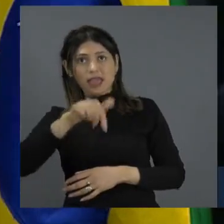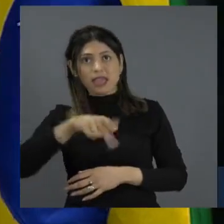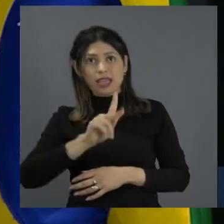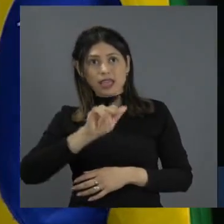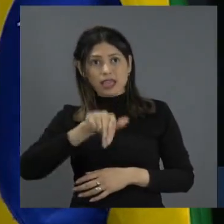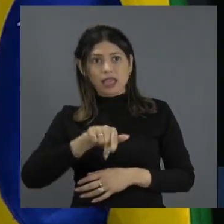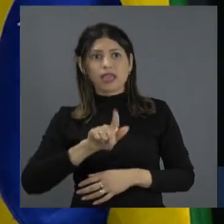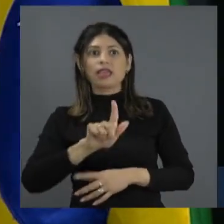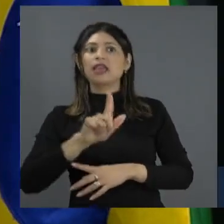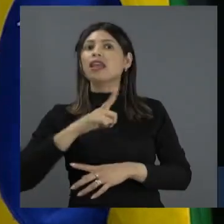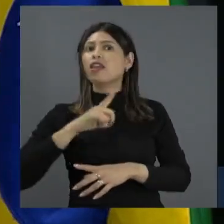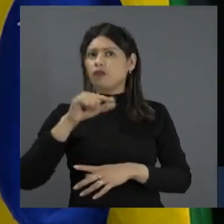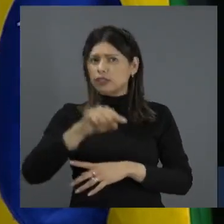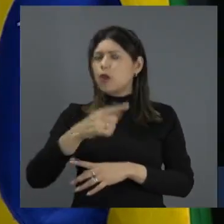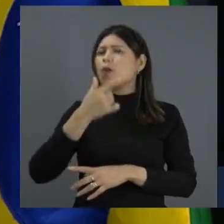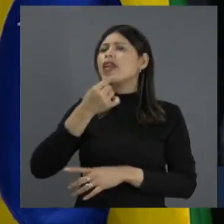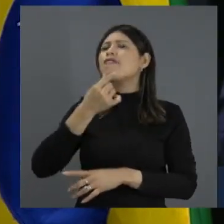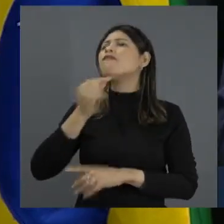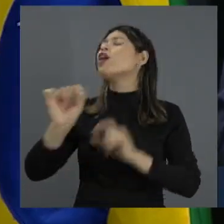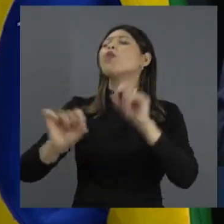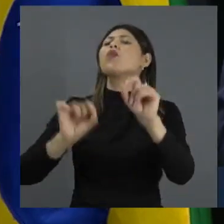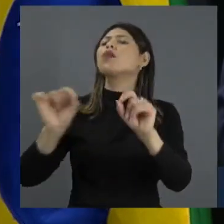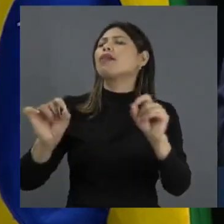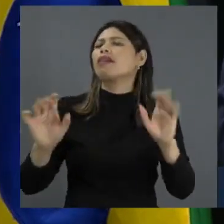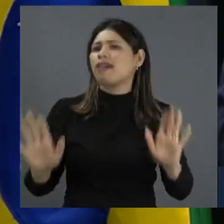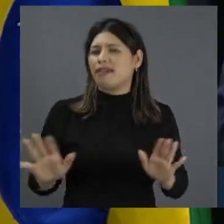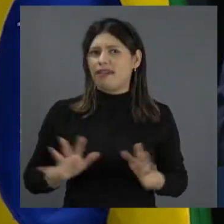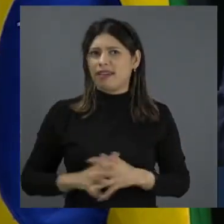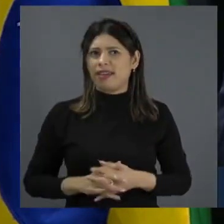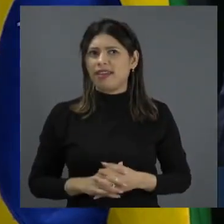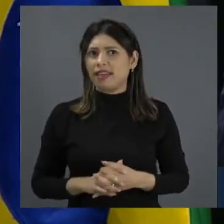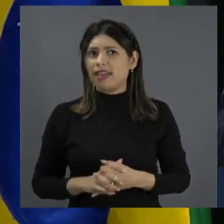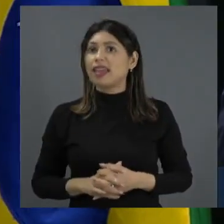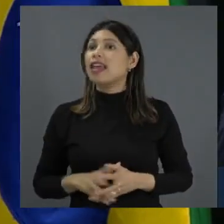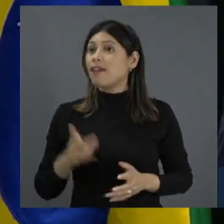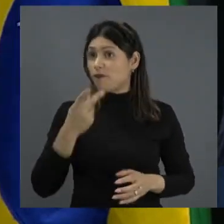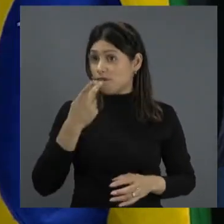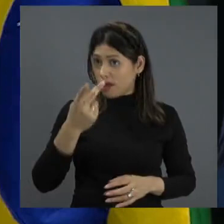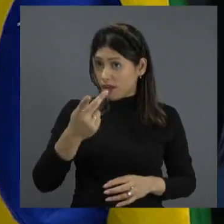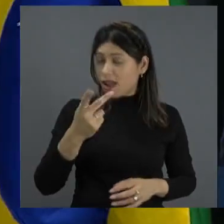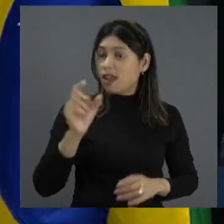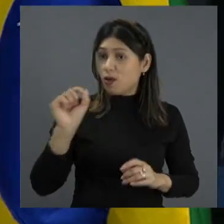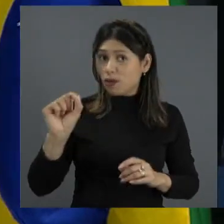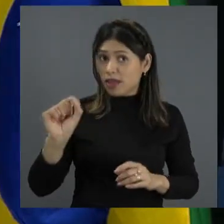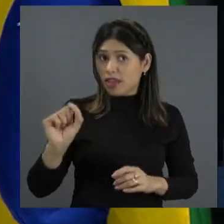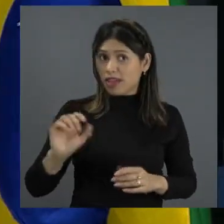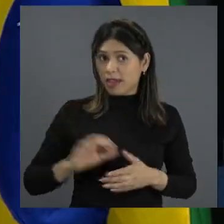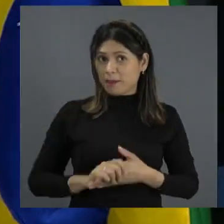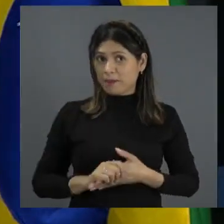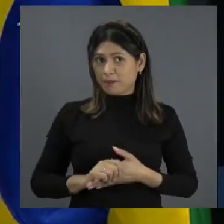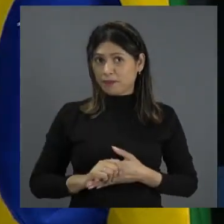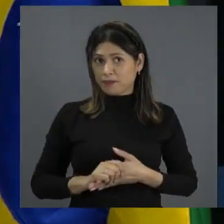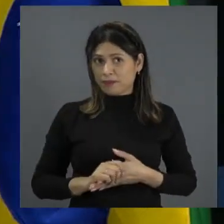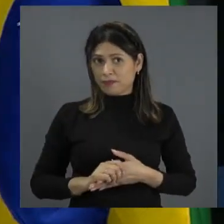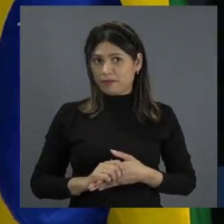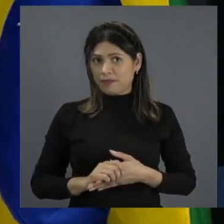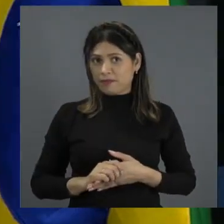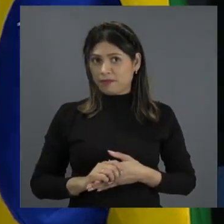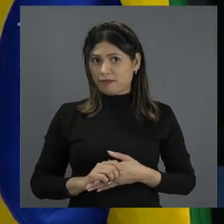gente tem que lembrar dessas pessoas. Sabe o que é que ele dizia? Sabe o que é que ele dizia? Olha só, uma